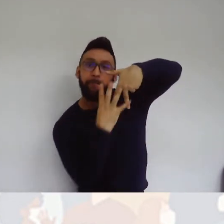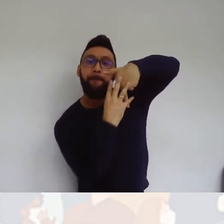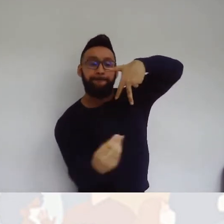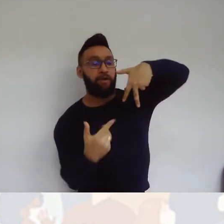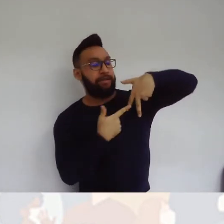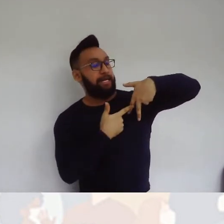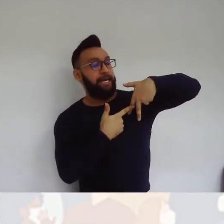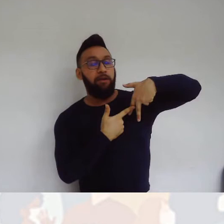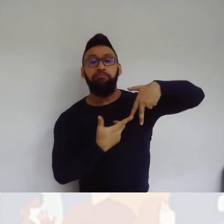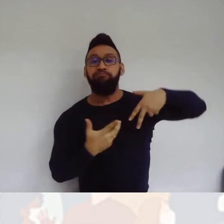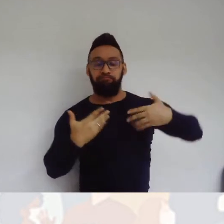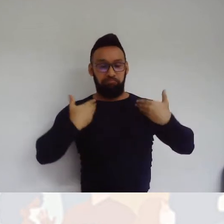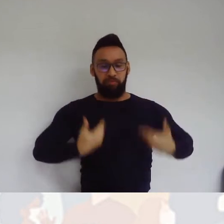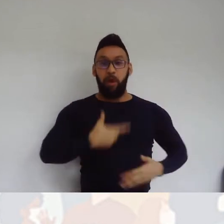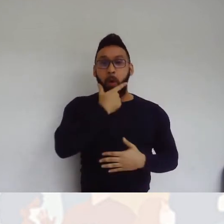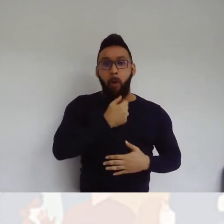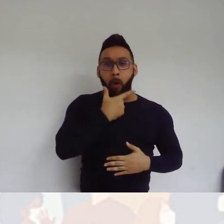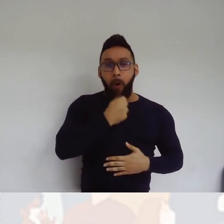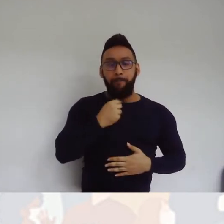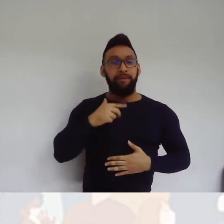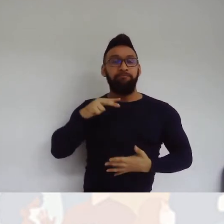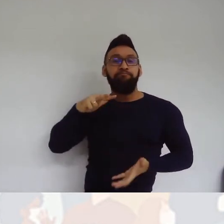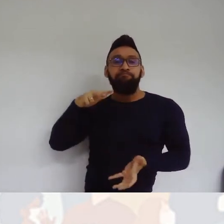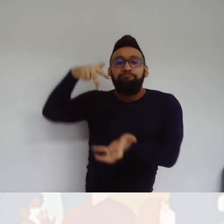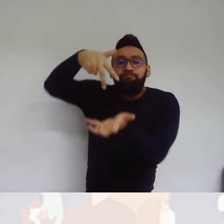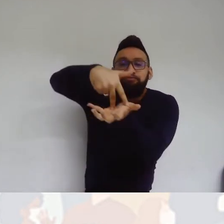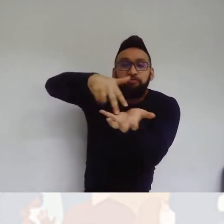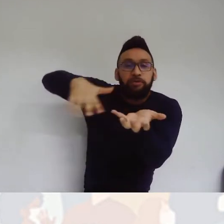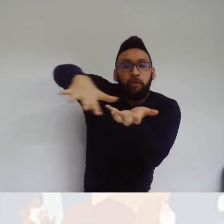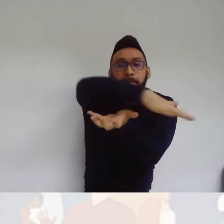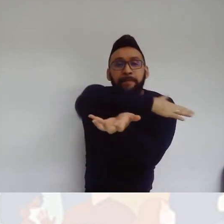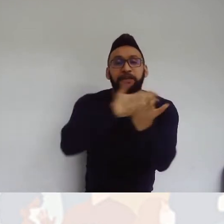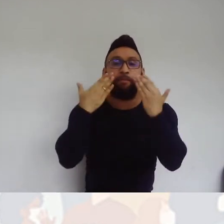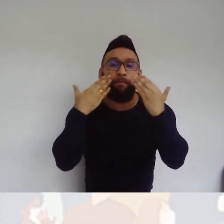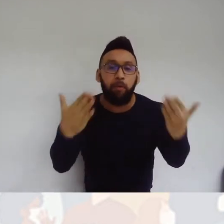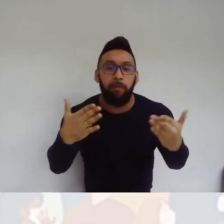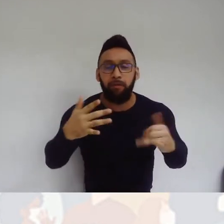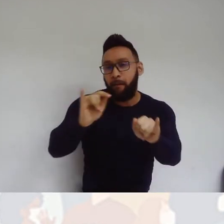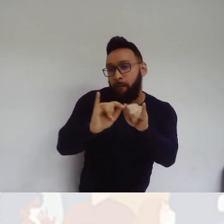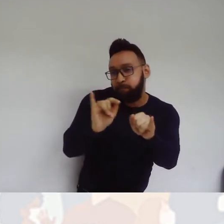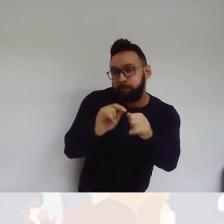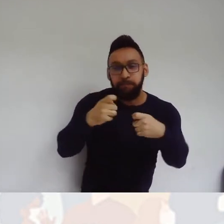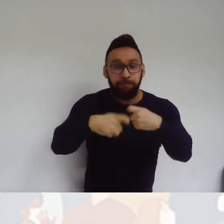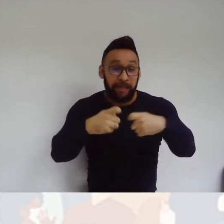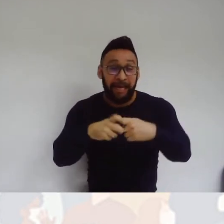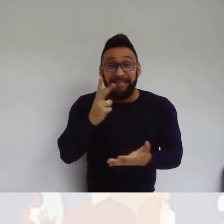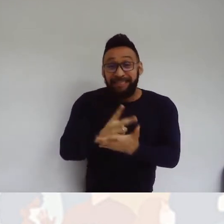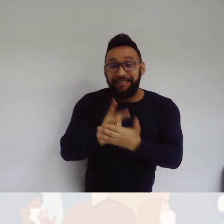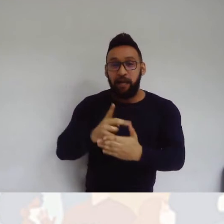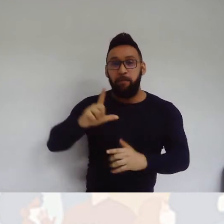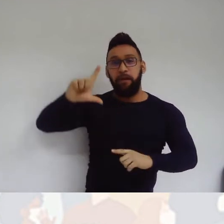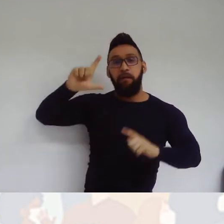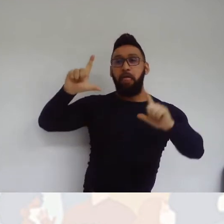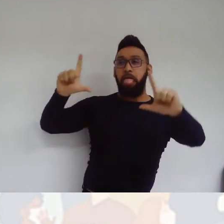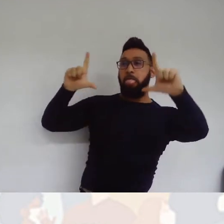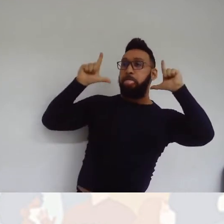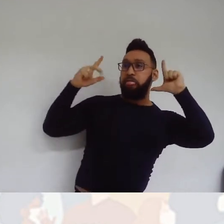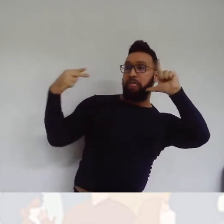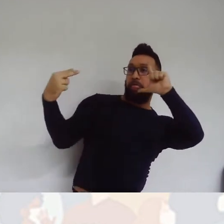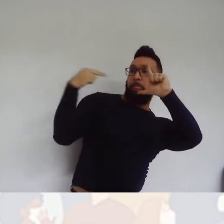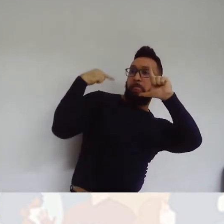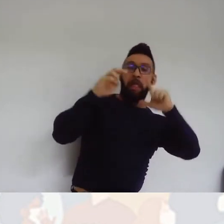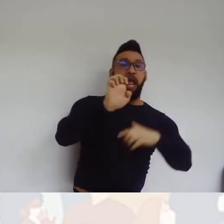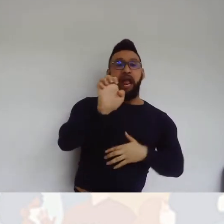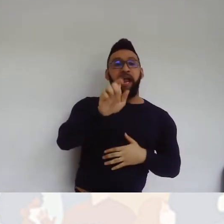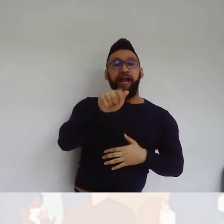sua homossexualidade em espaços públicos, me pergunto se, por sermos semiotizados socioculturalmente,